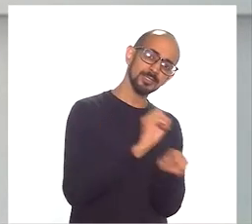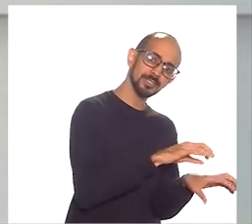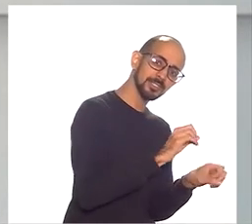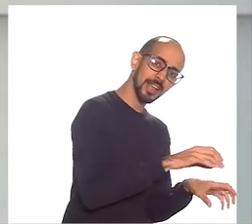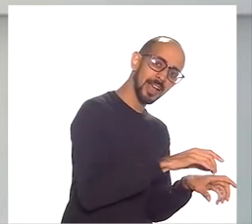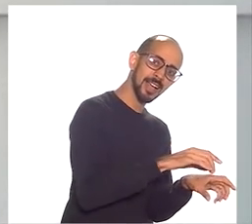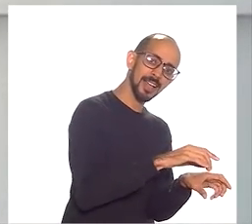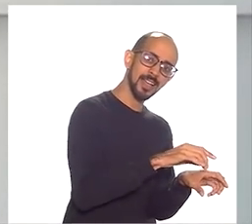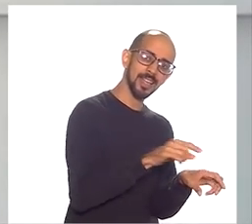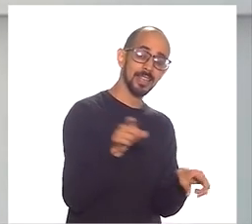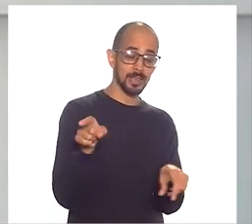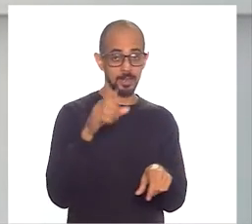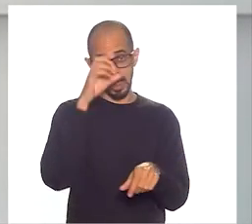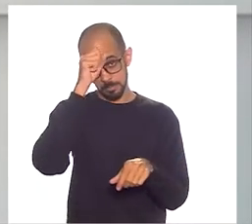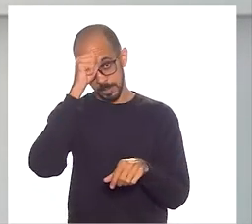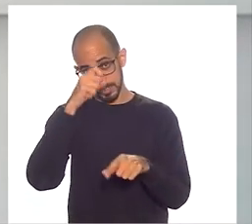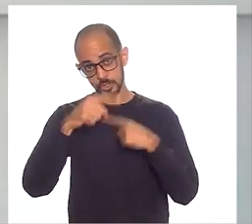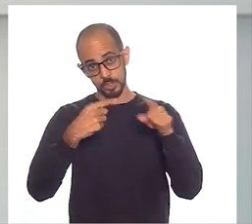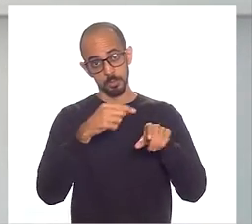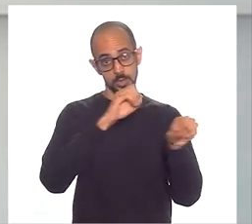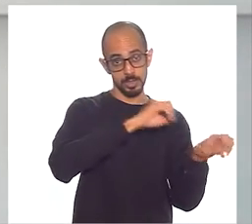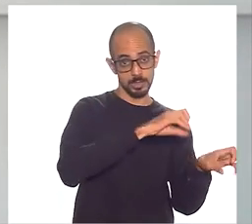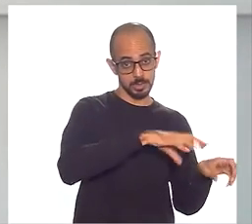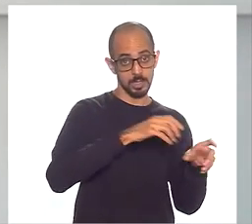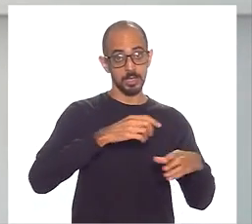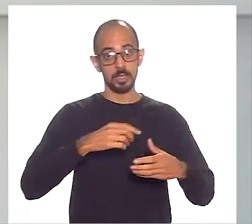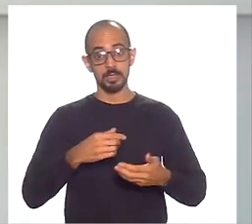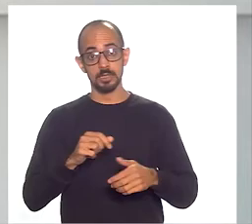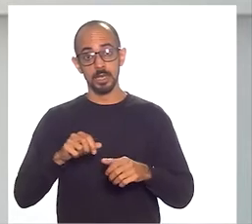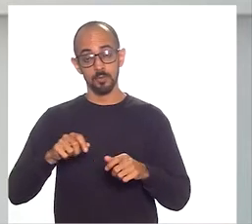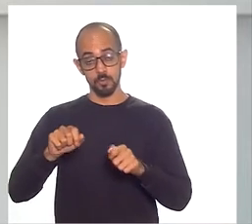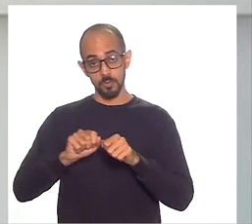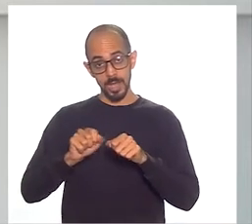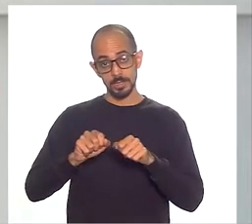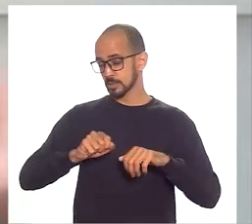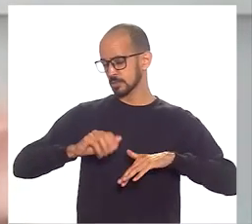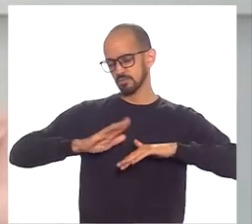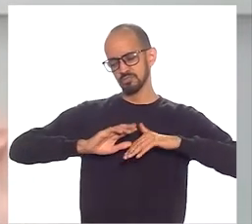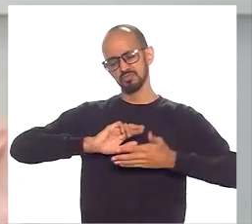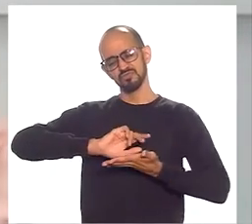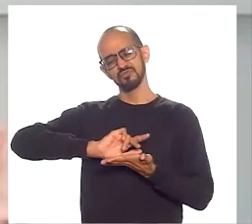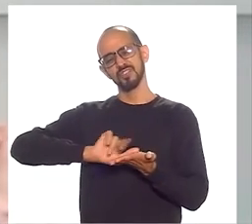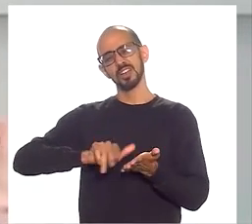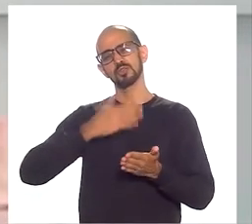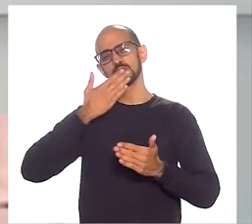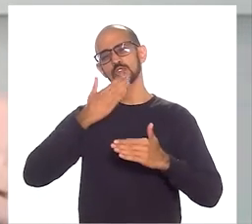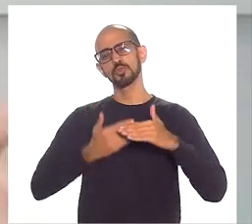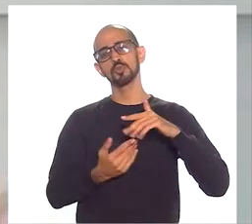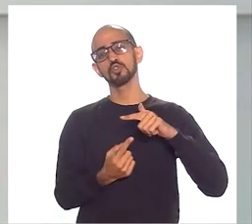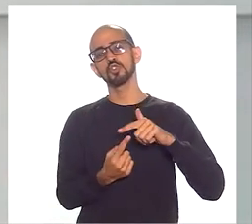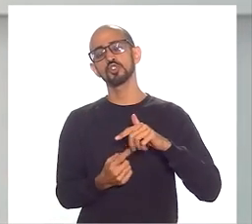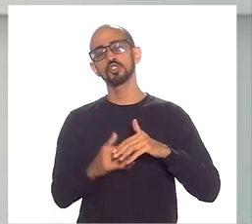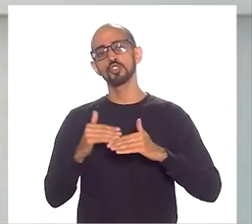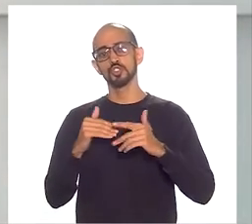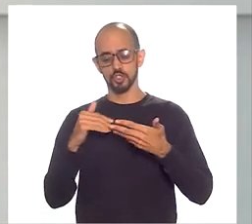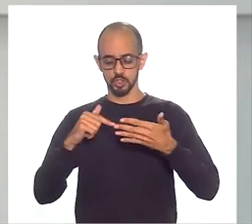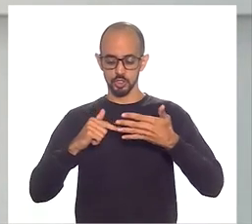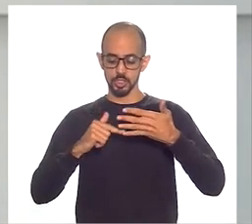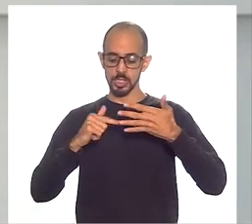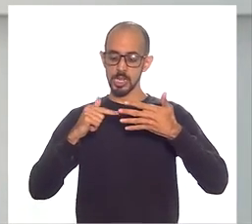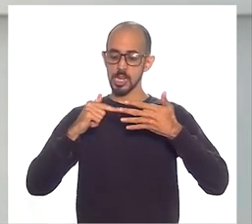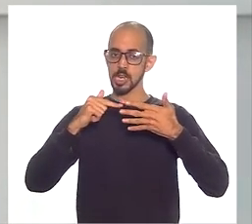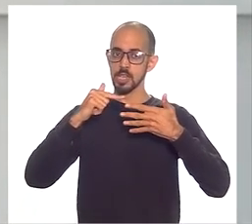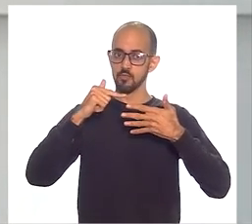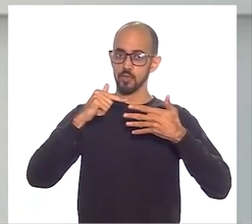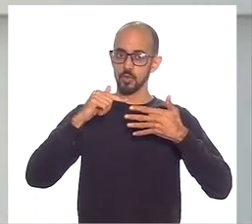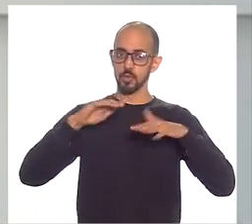sala de aula. E aí, o interessante é, você capacita voluntário de diversos níveis, né? Então, é capaz de a gente